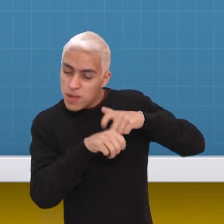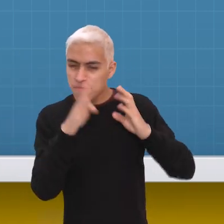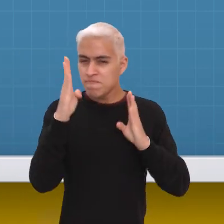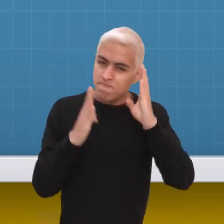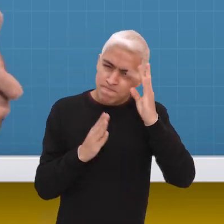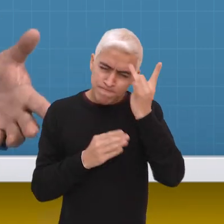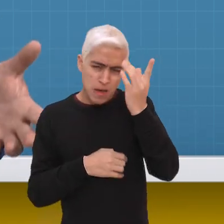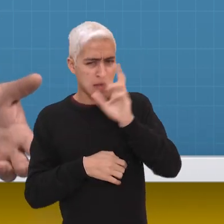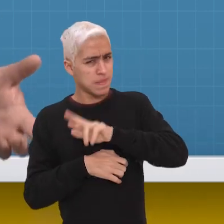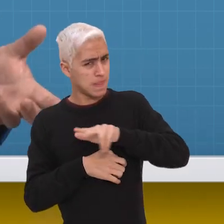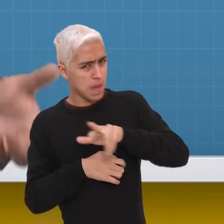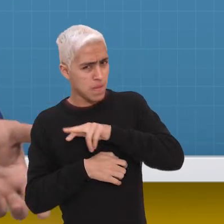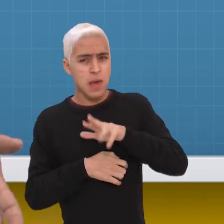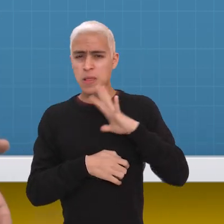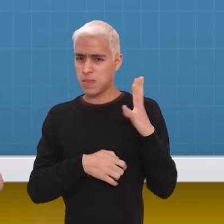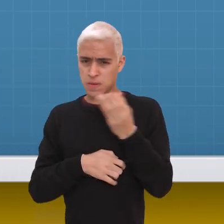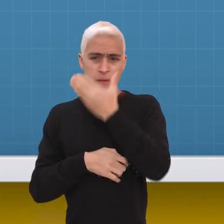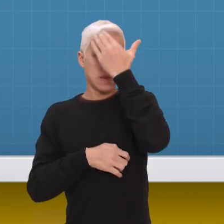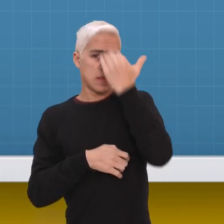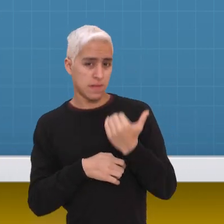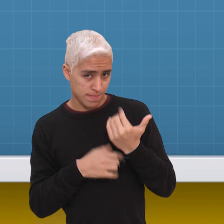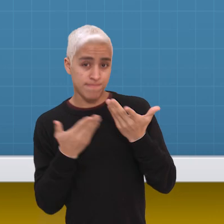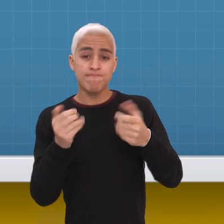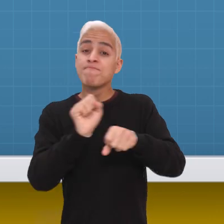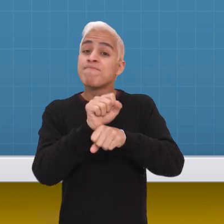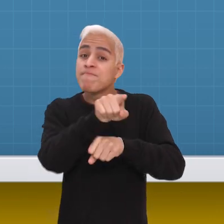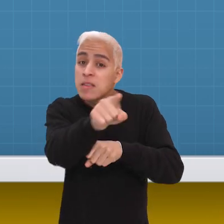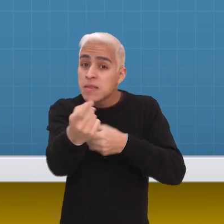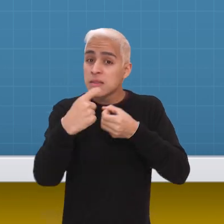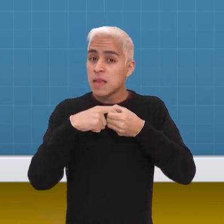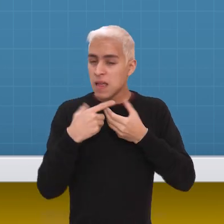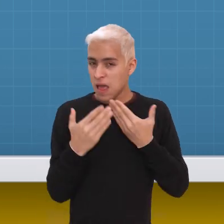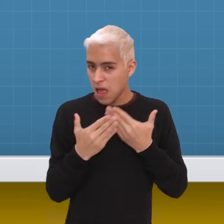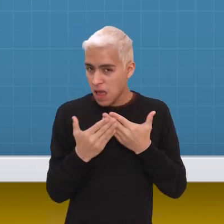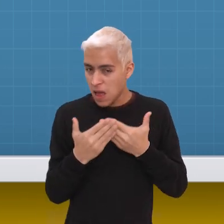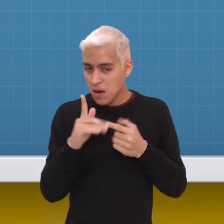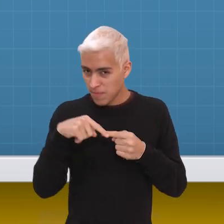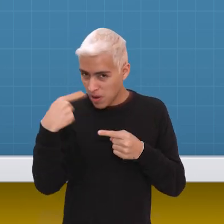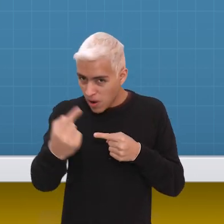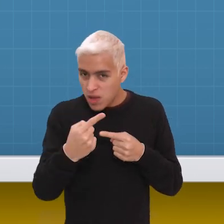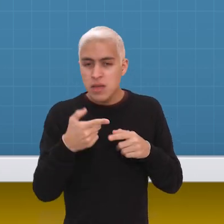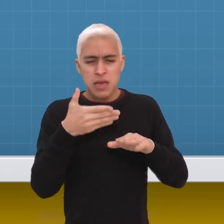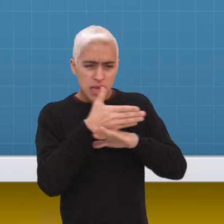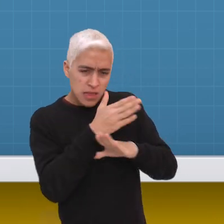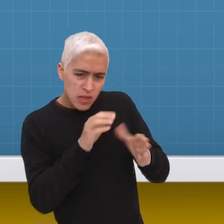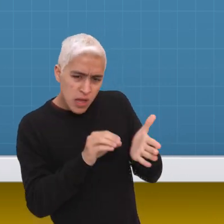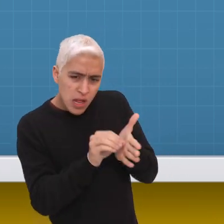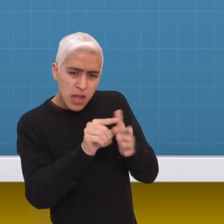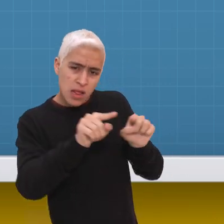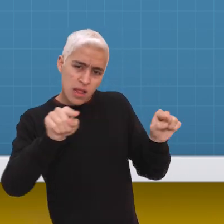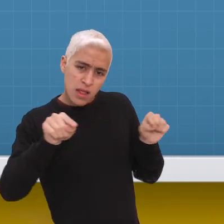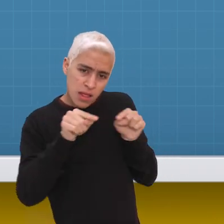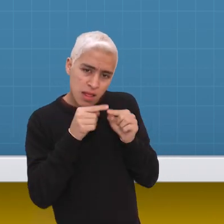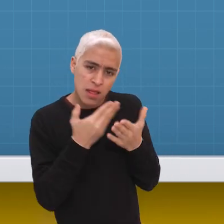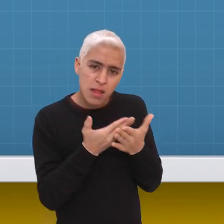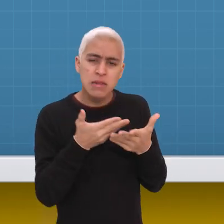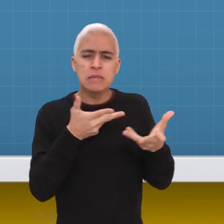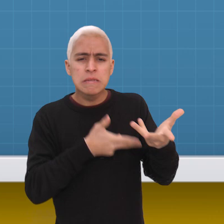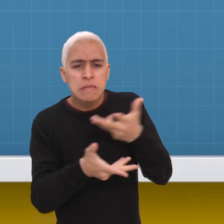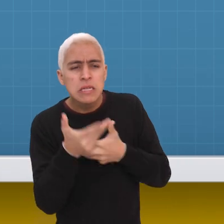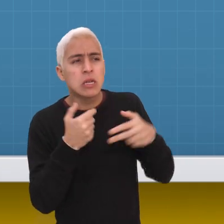nesse momento, que não é um momento tão fácil assim para todos, e espero você na próxima aula. Mas olha, acesse o Google